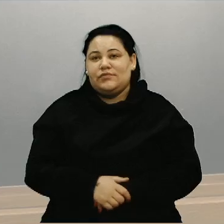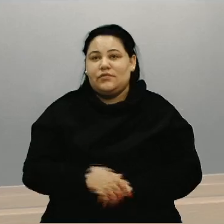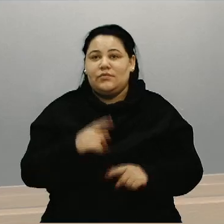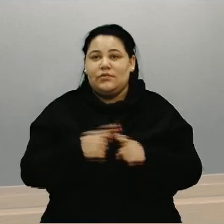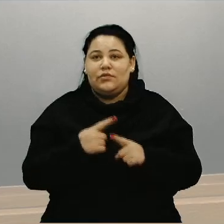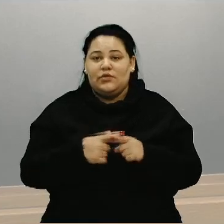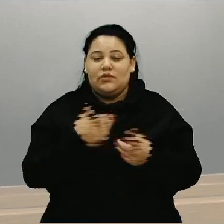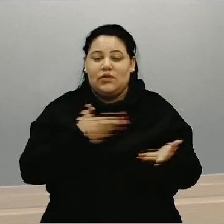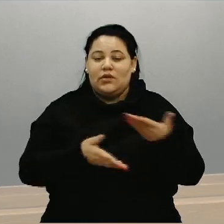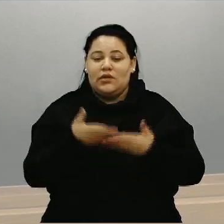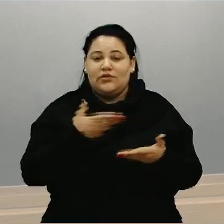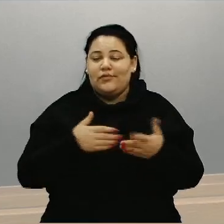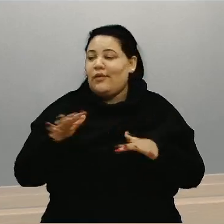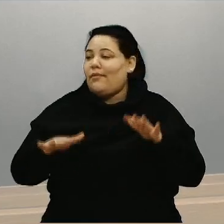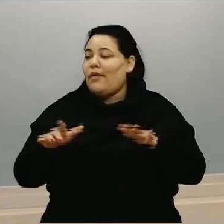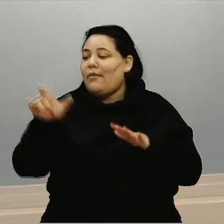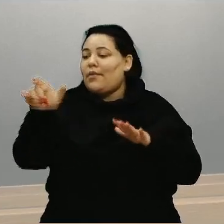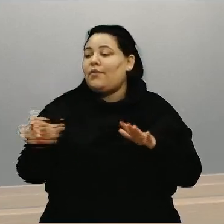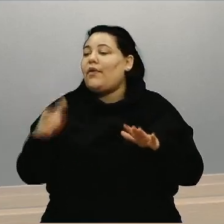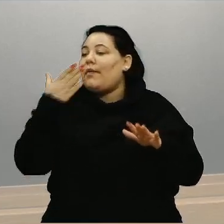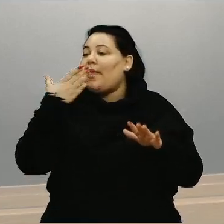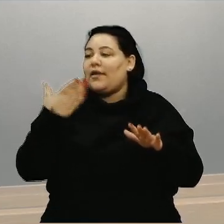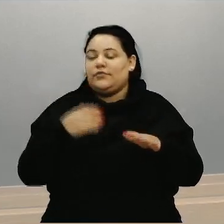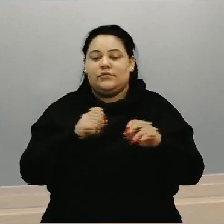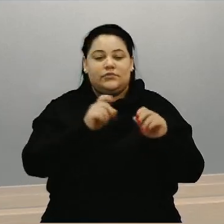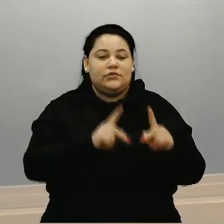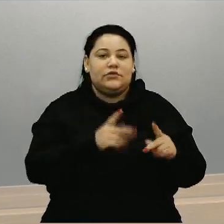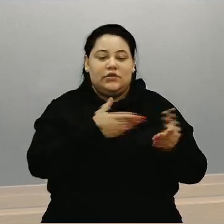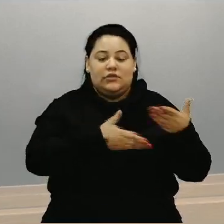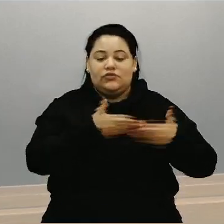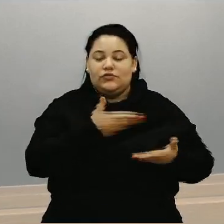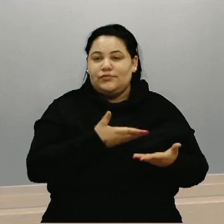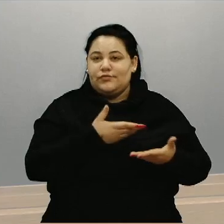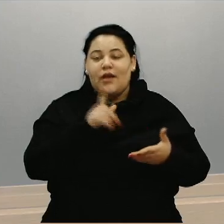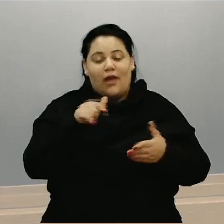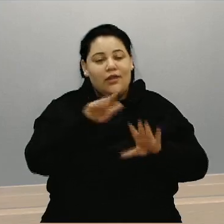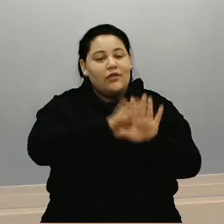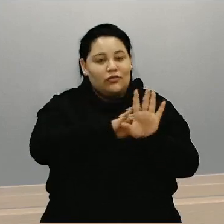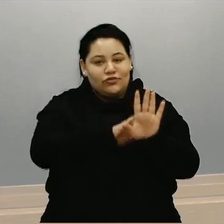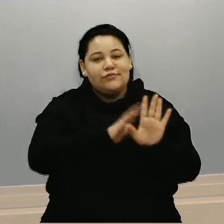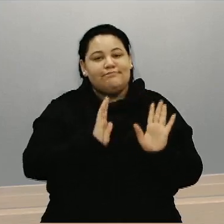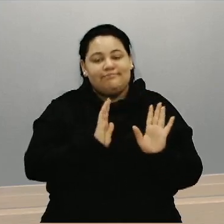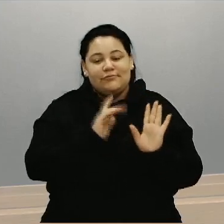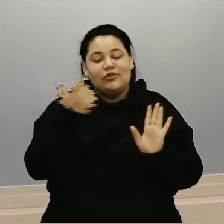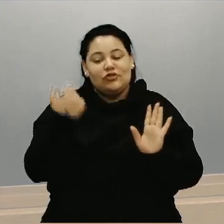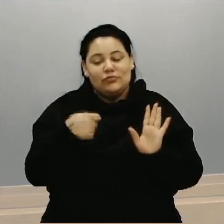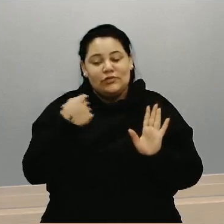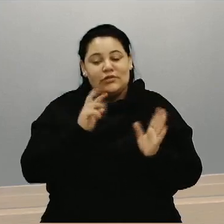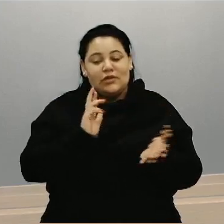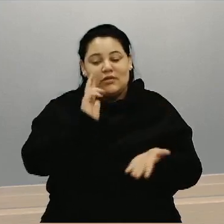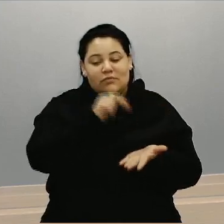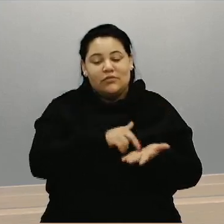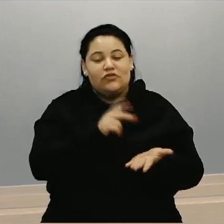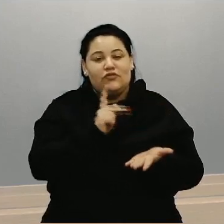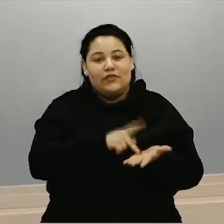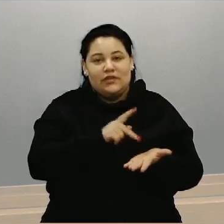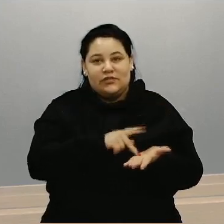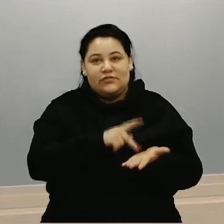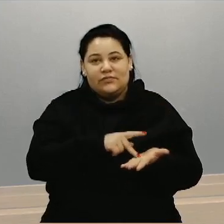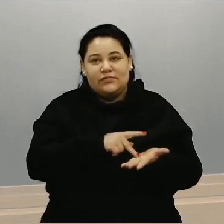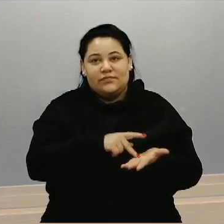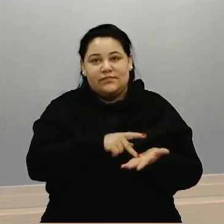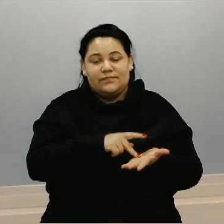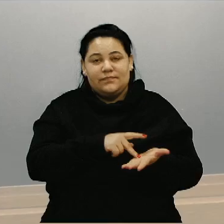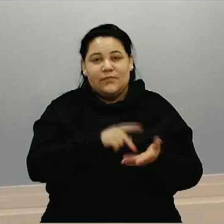quem pede e de quem é atendido. Isso é ideologia, né? Então, nós precisamos realmente que isso, a partir